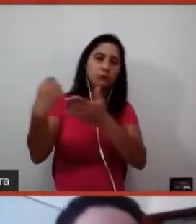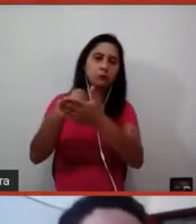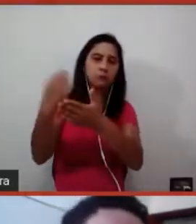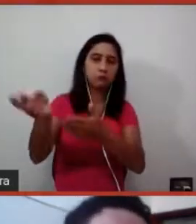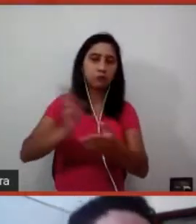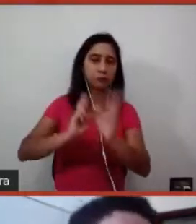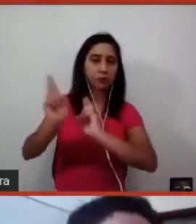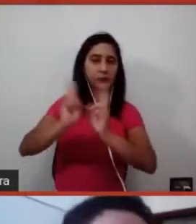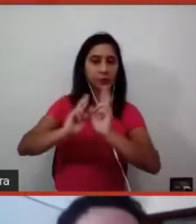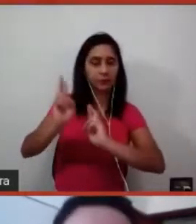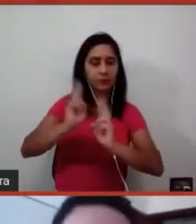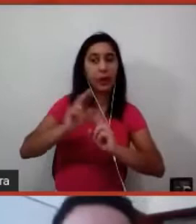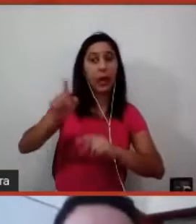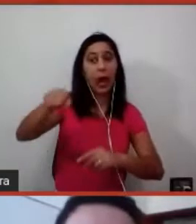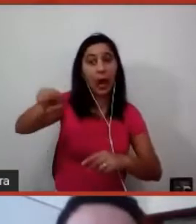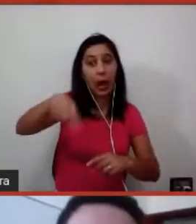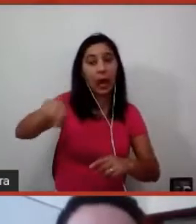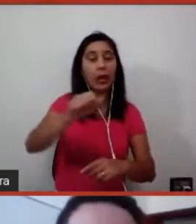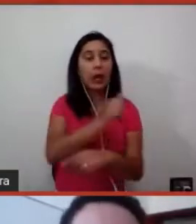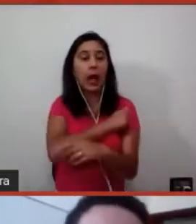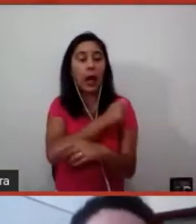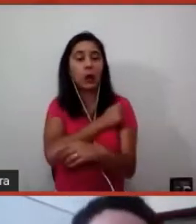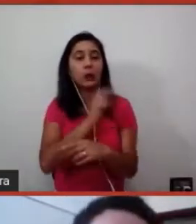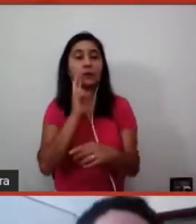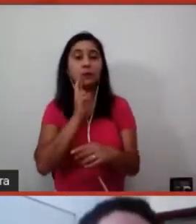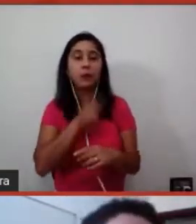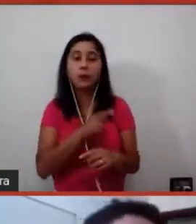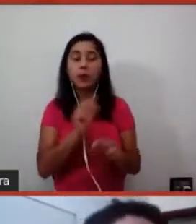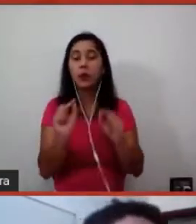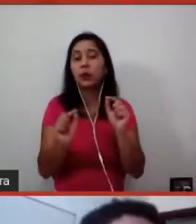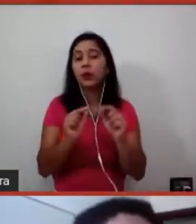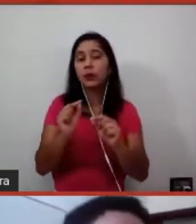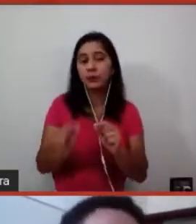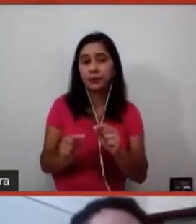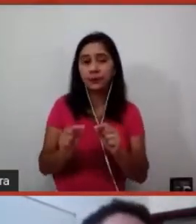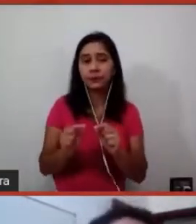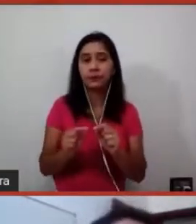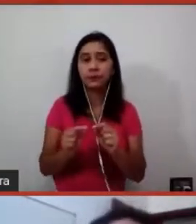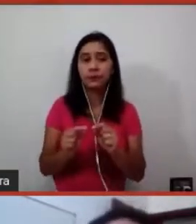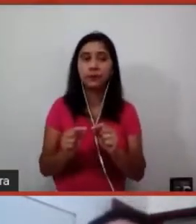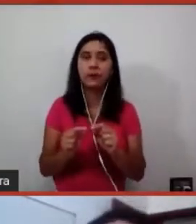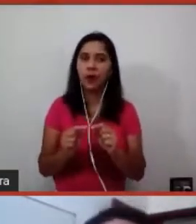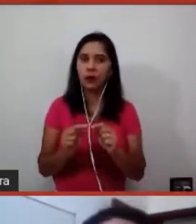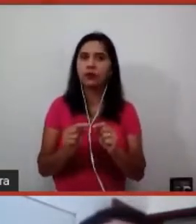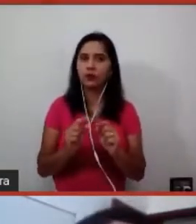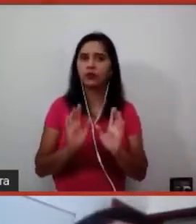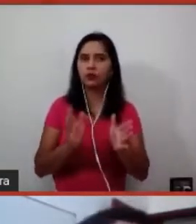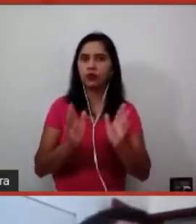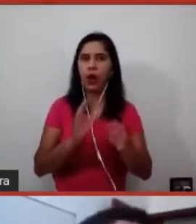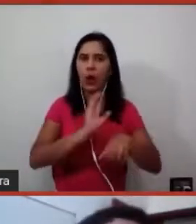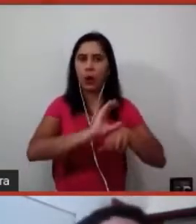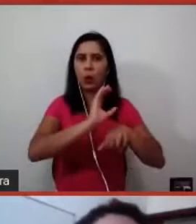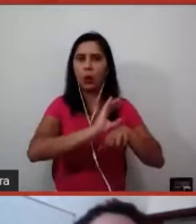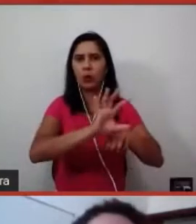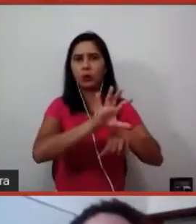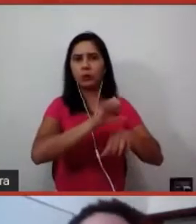alunos entendiam, né, que apesar de se apropriarem ao longo do